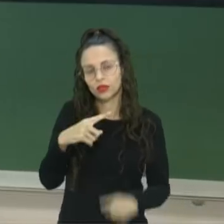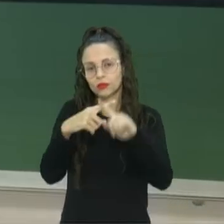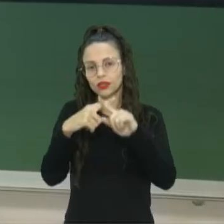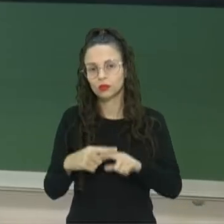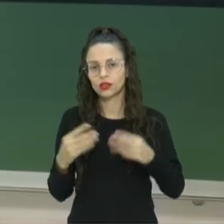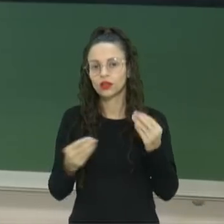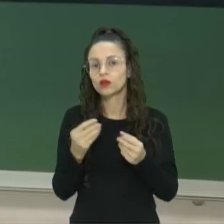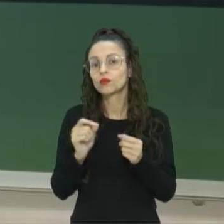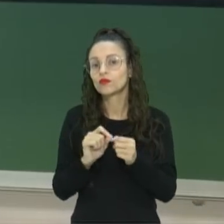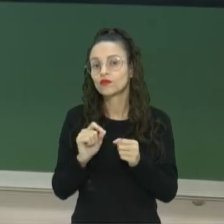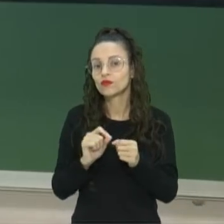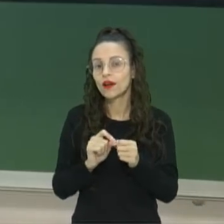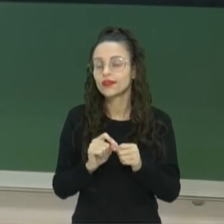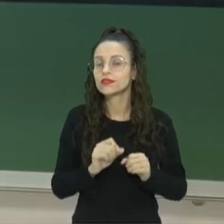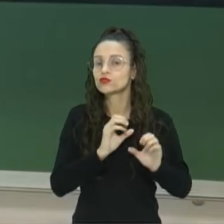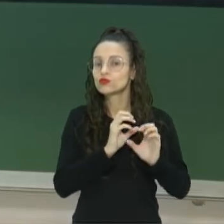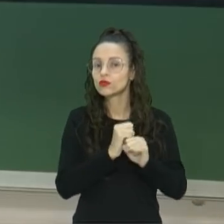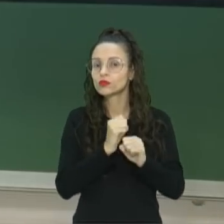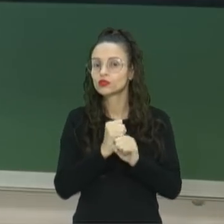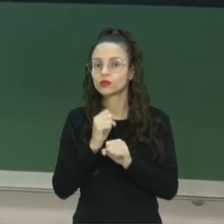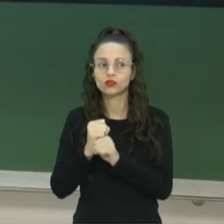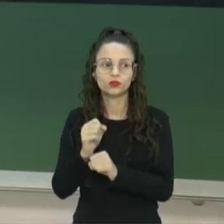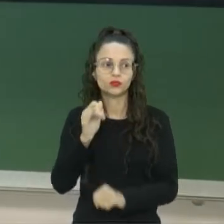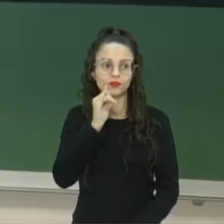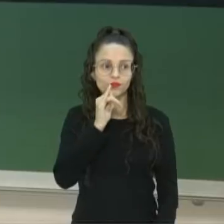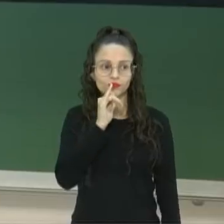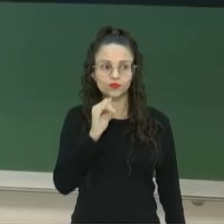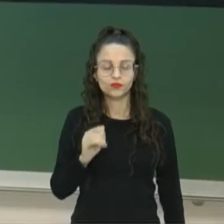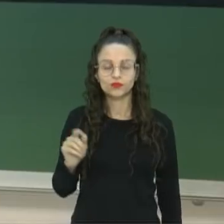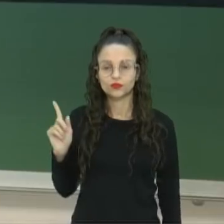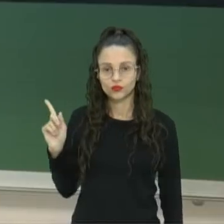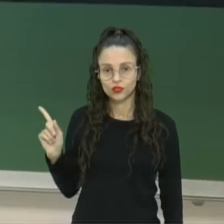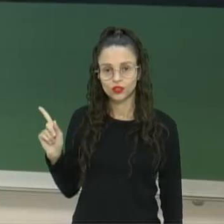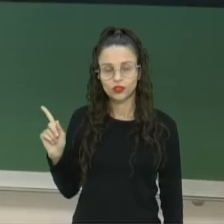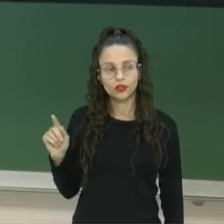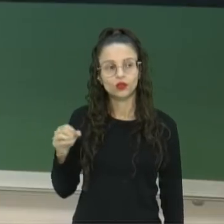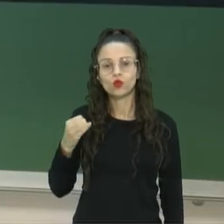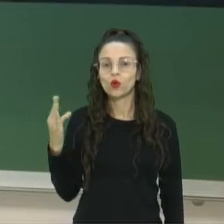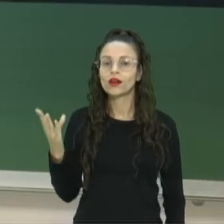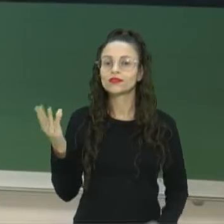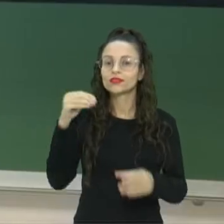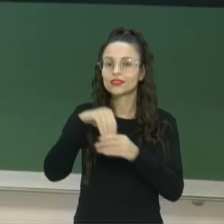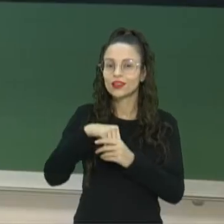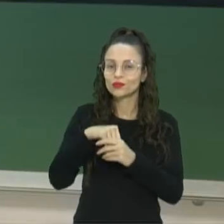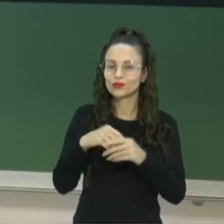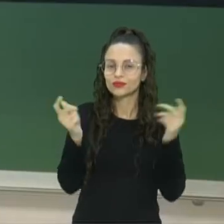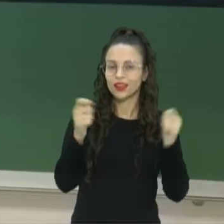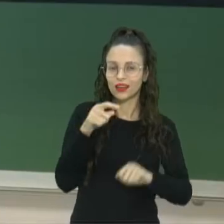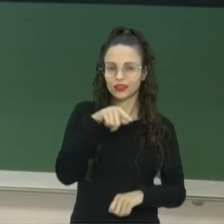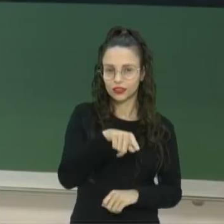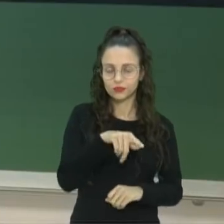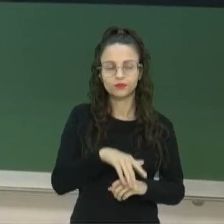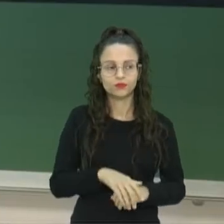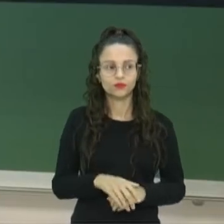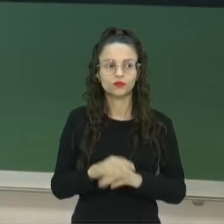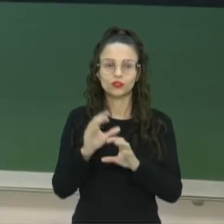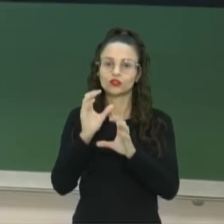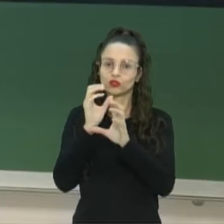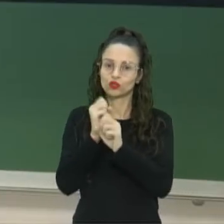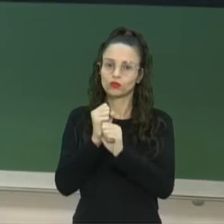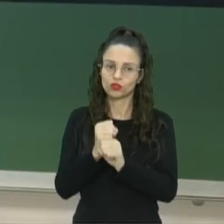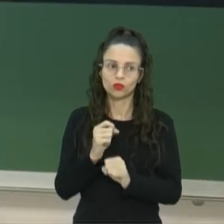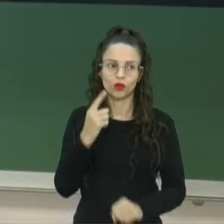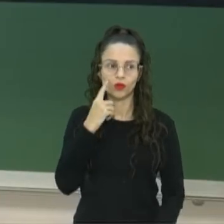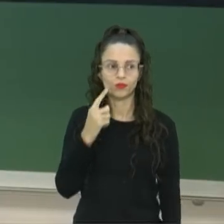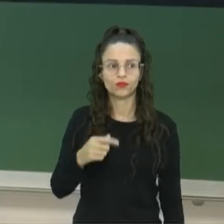como é que você pode fazer? Através da soma, ok? Nós vamos somando os valores. Quantas vezes o 12 cabe lá dentro? E nós vamos fazendo isso através